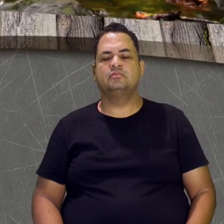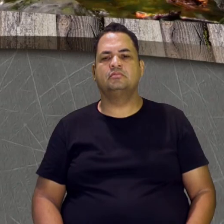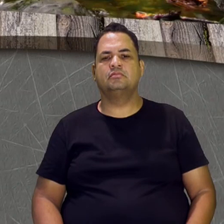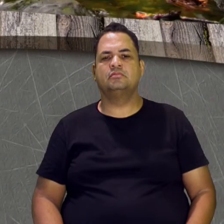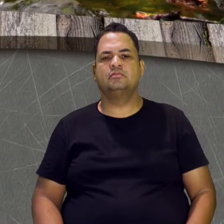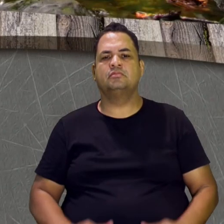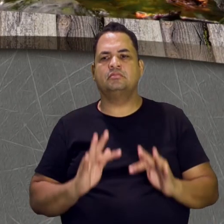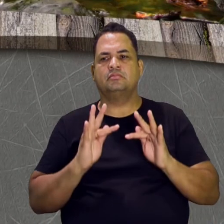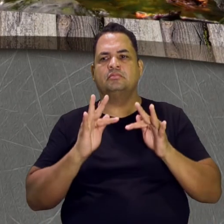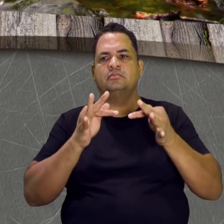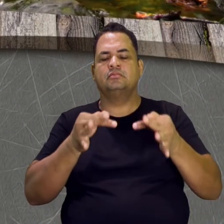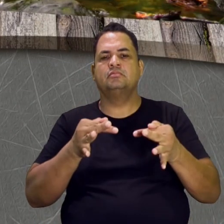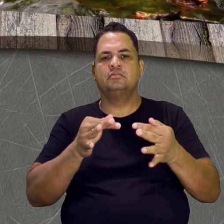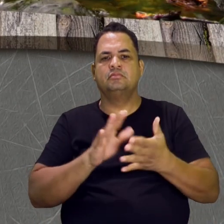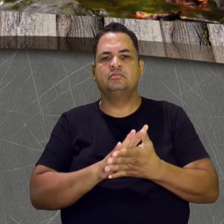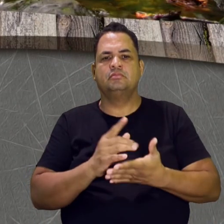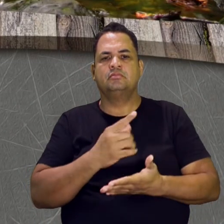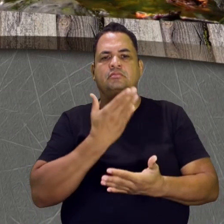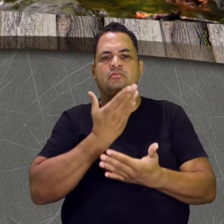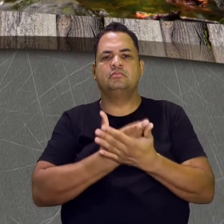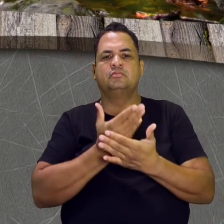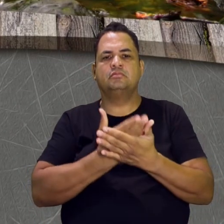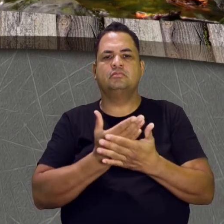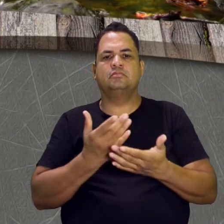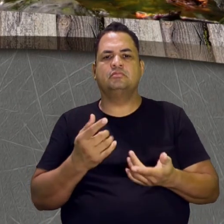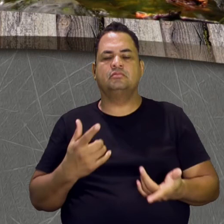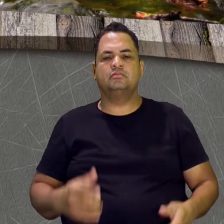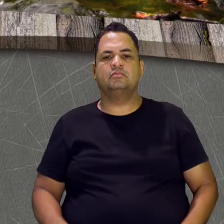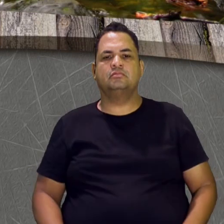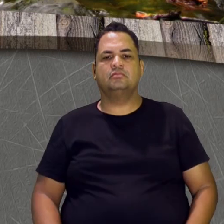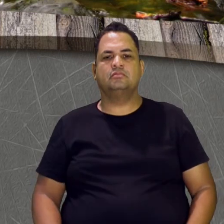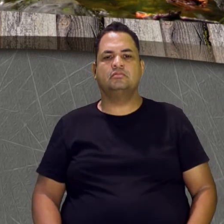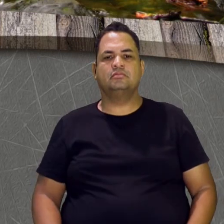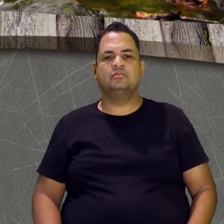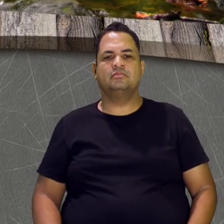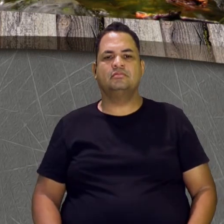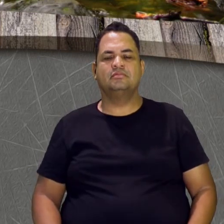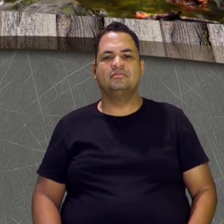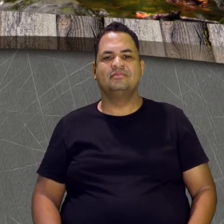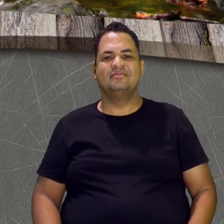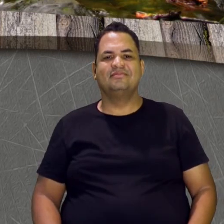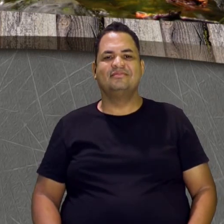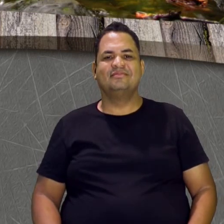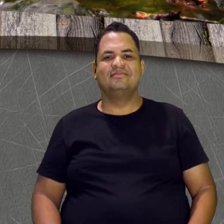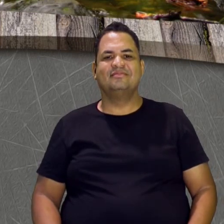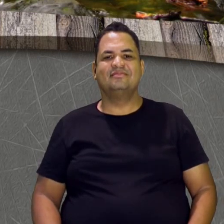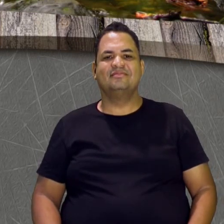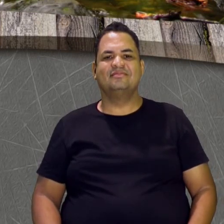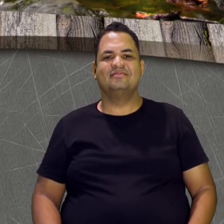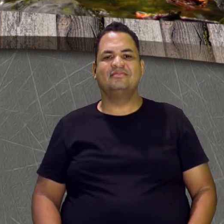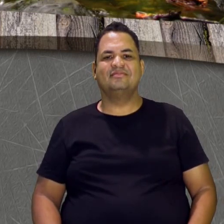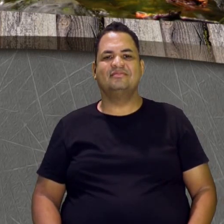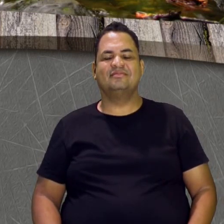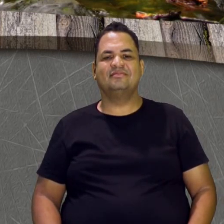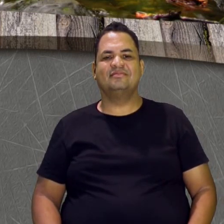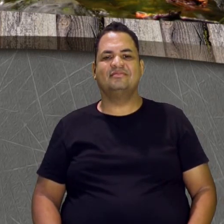vai finalizando a nossa aula. Poxa, a gente vê aí, faltou aquela tchum, né? Dá na